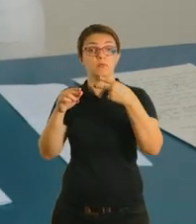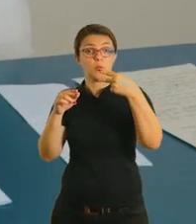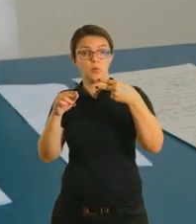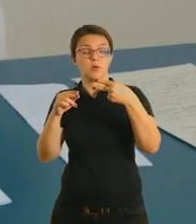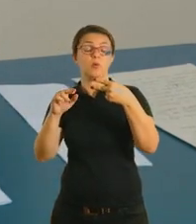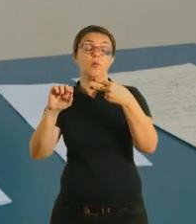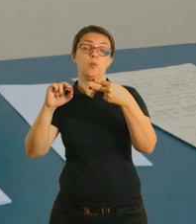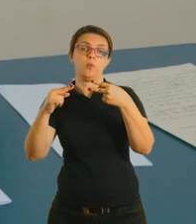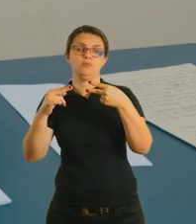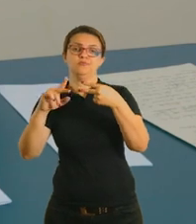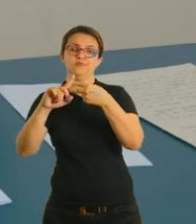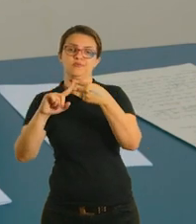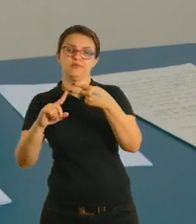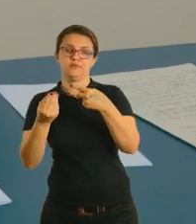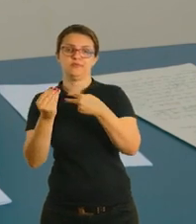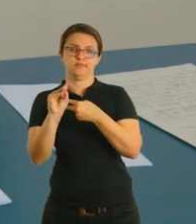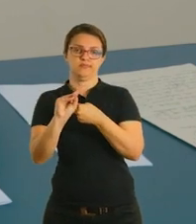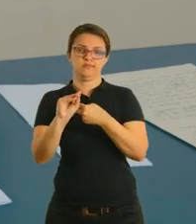ok?